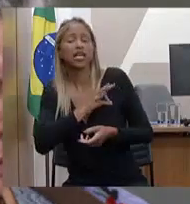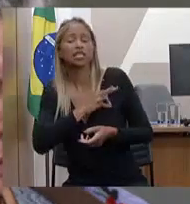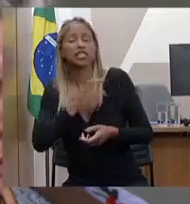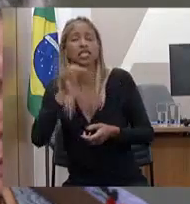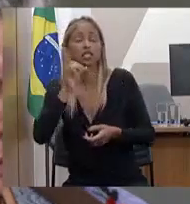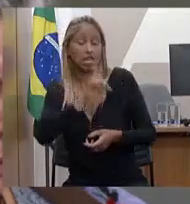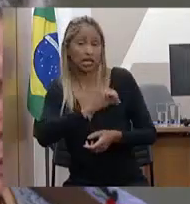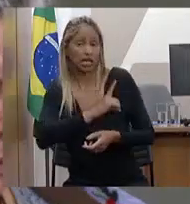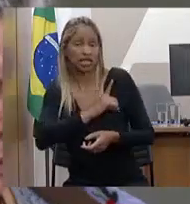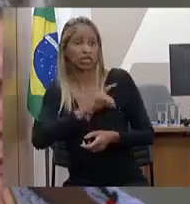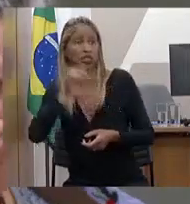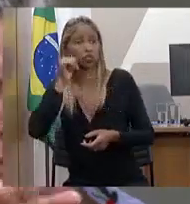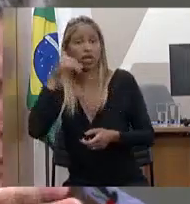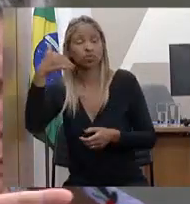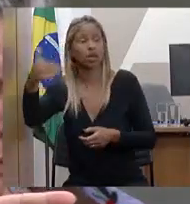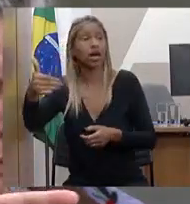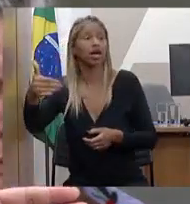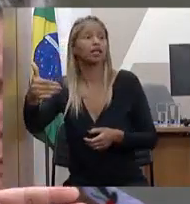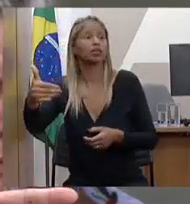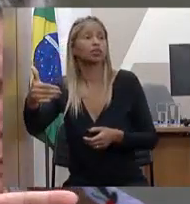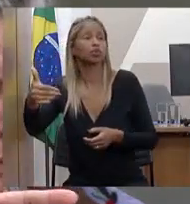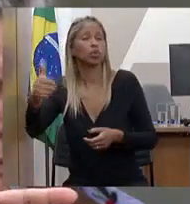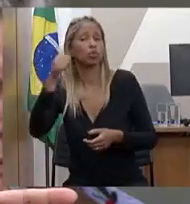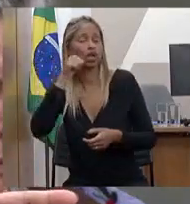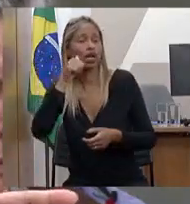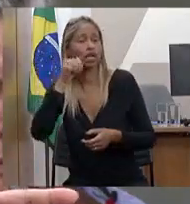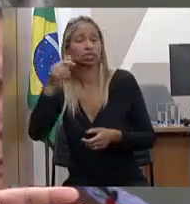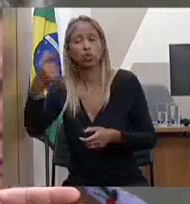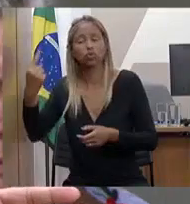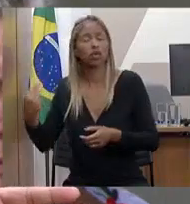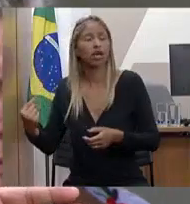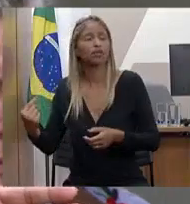de um lado da delegacia do outro lado é